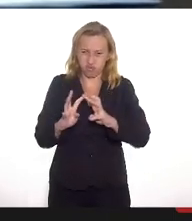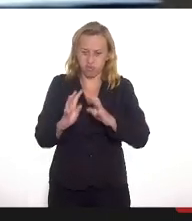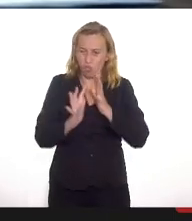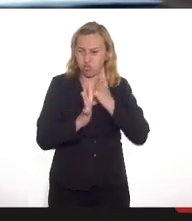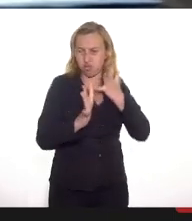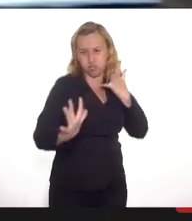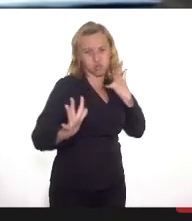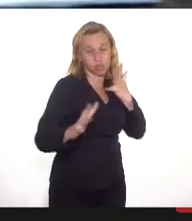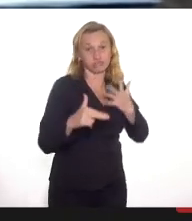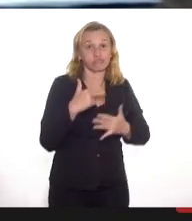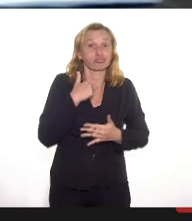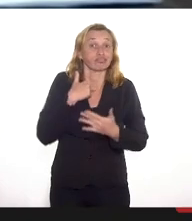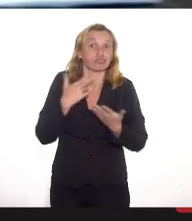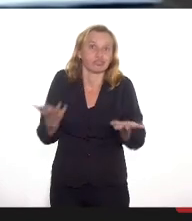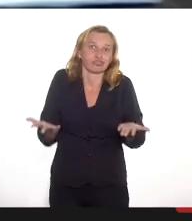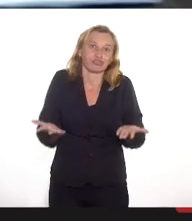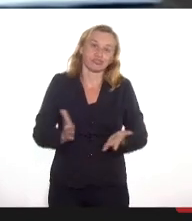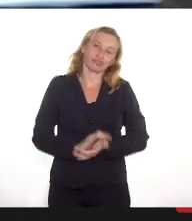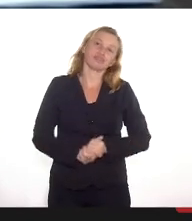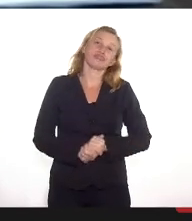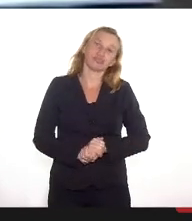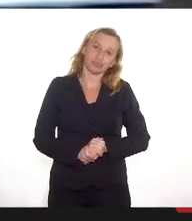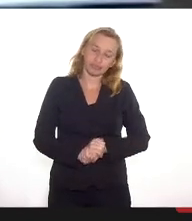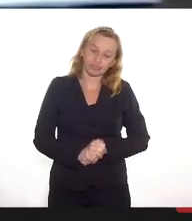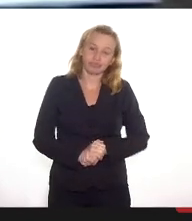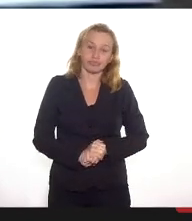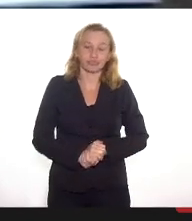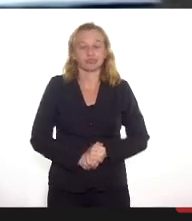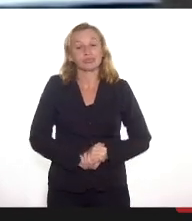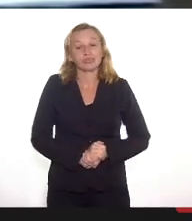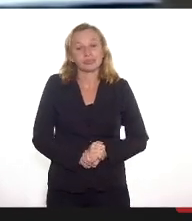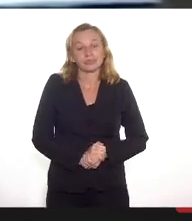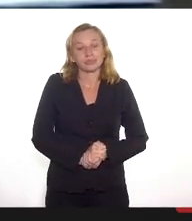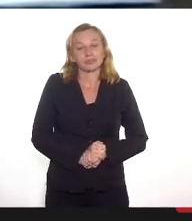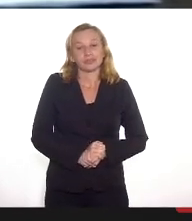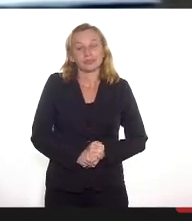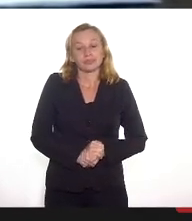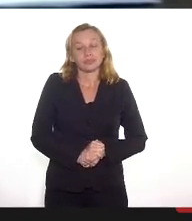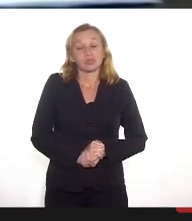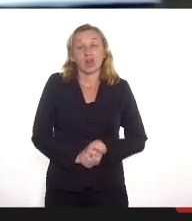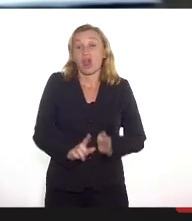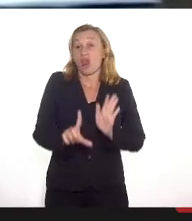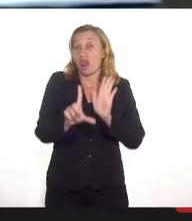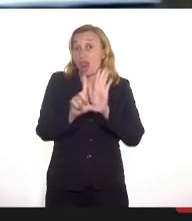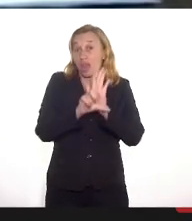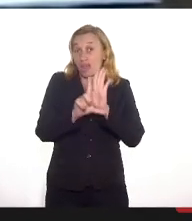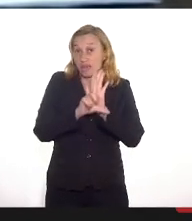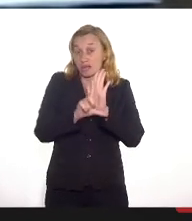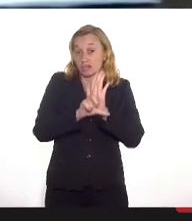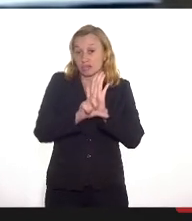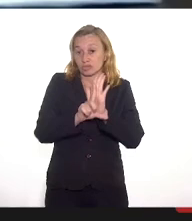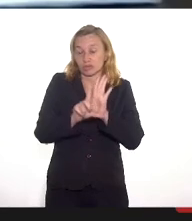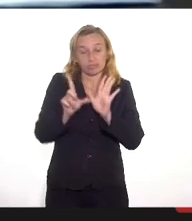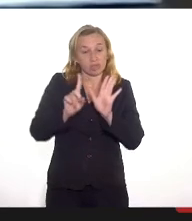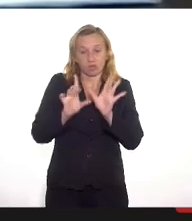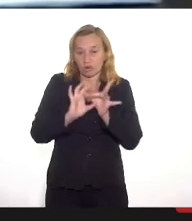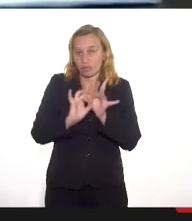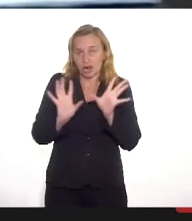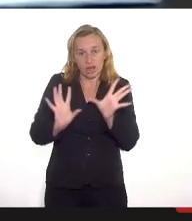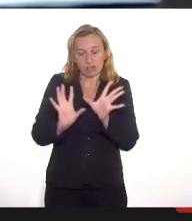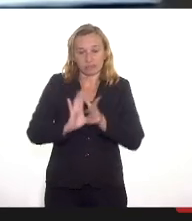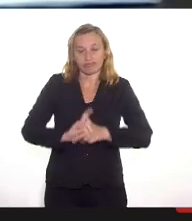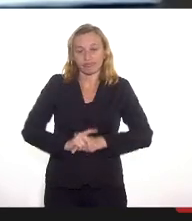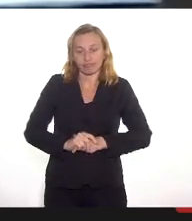essas um missão adoçar nesse processo e eles vão de forem autorizativas